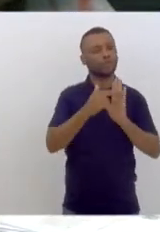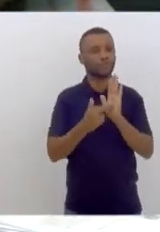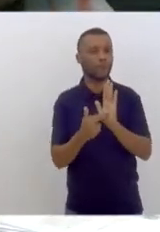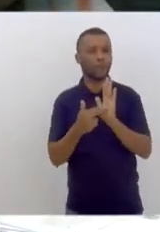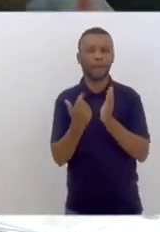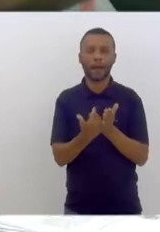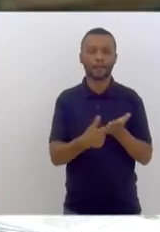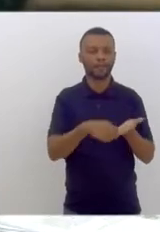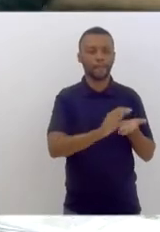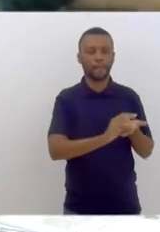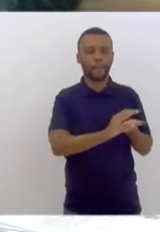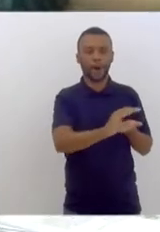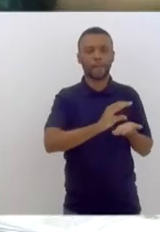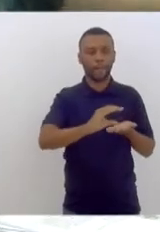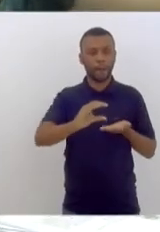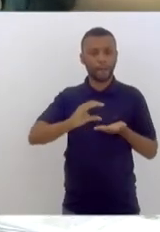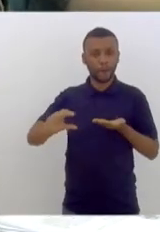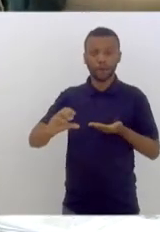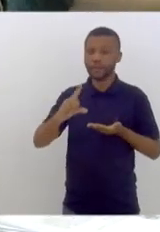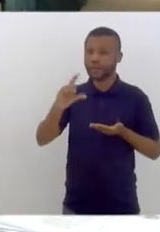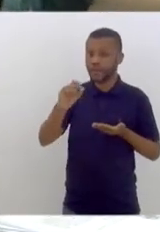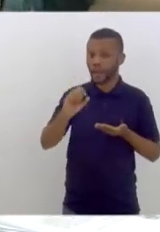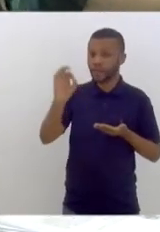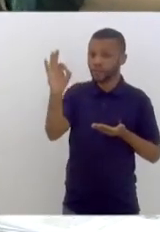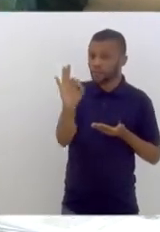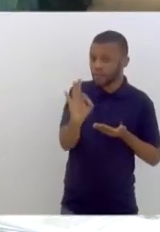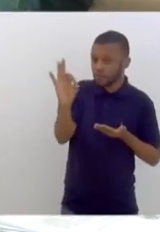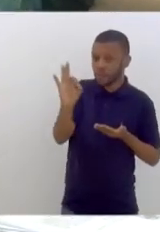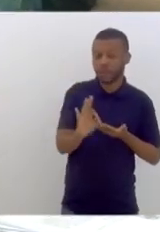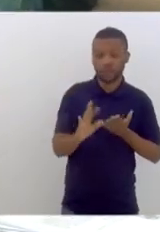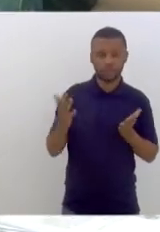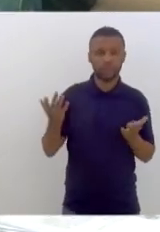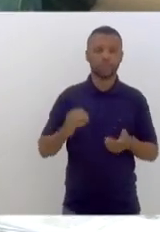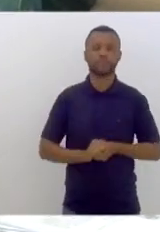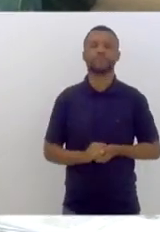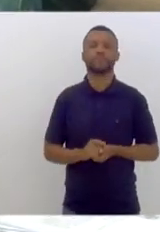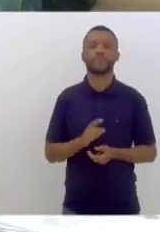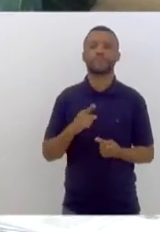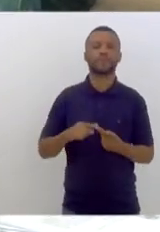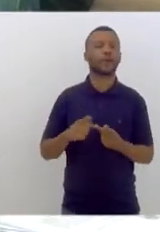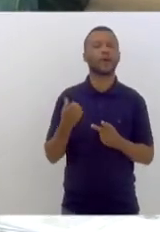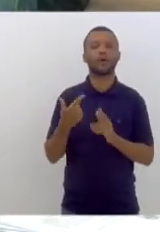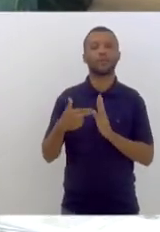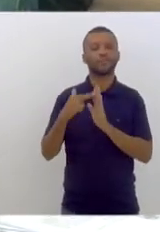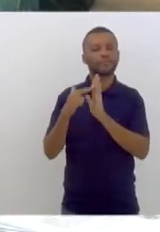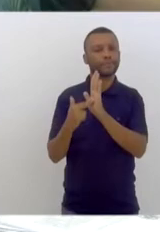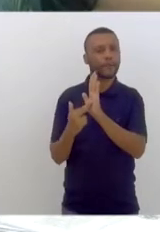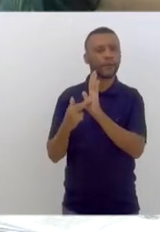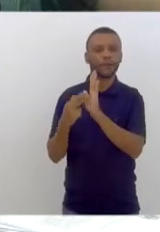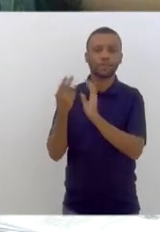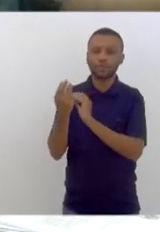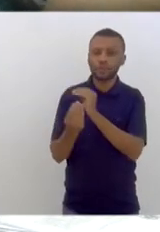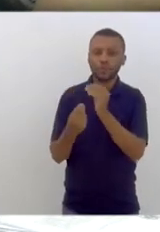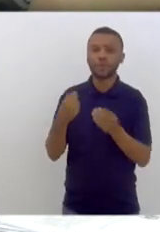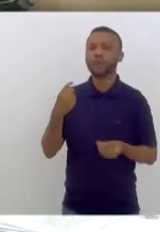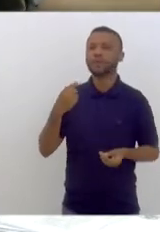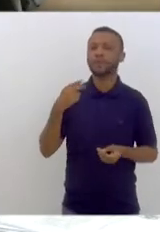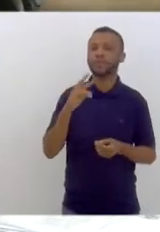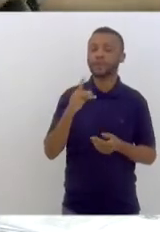esses mínimos 10%, né? E o critério também para distribuir